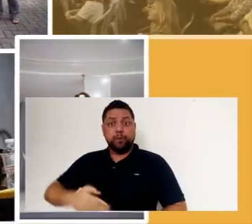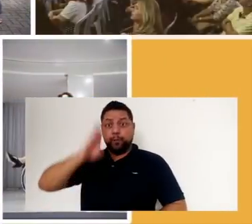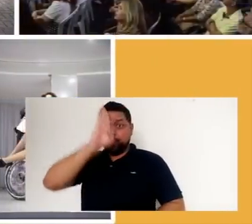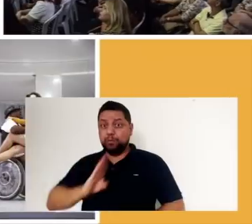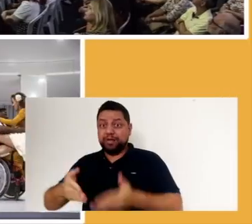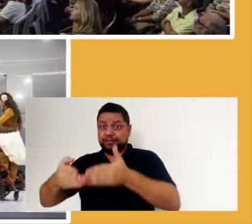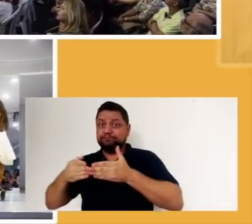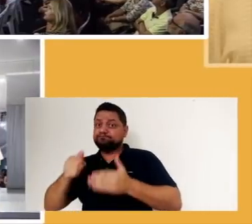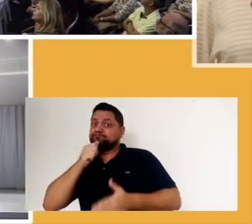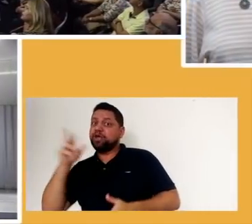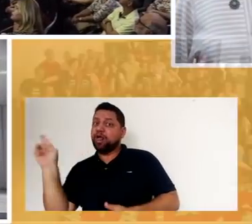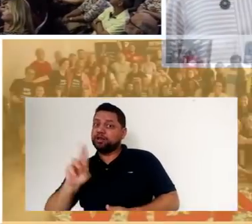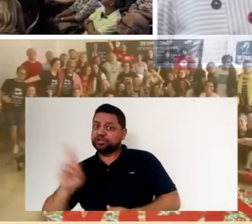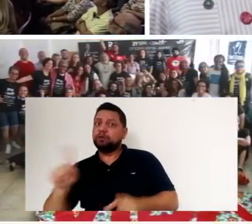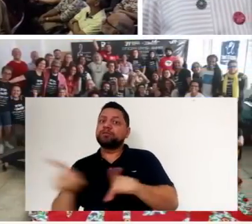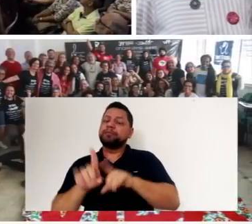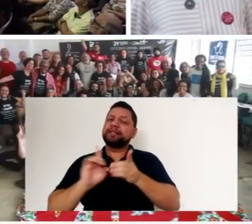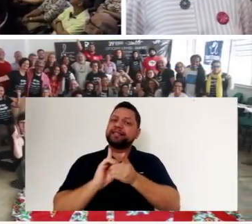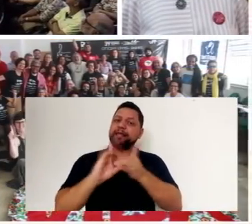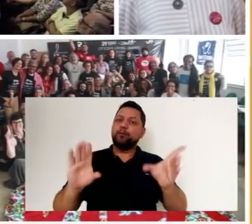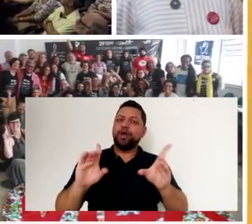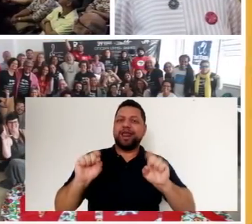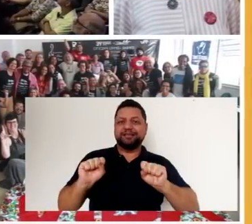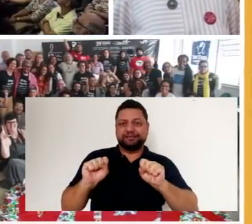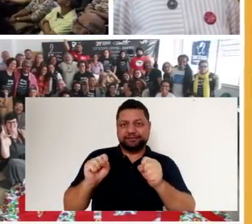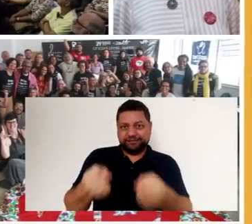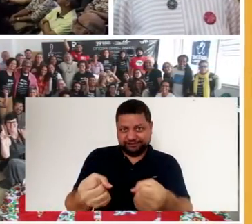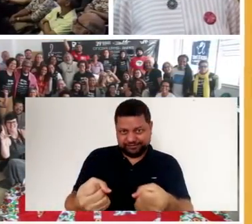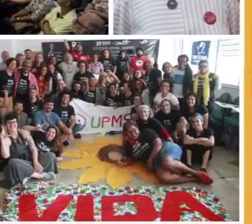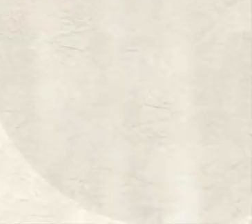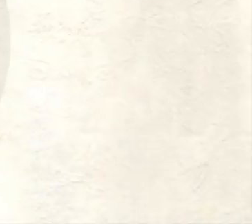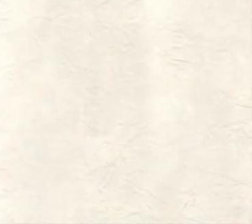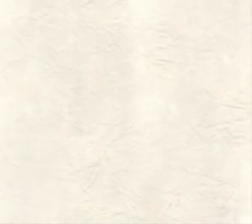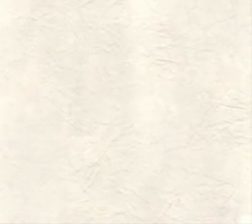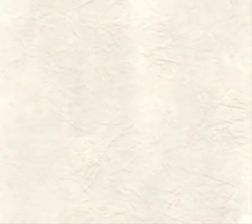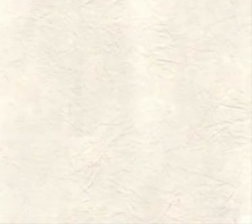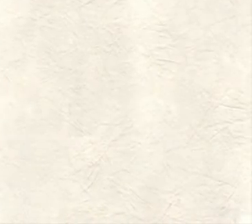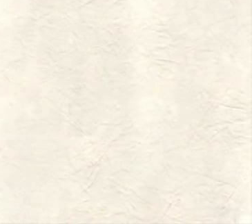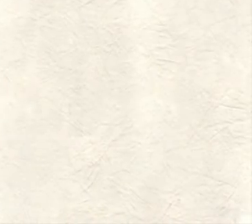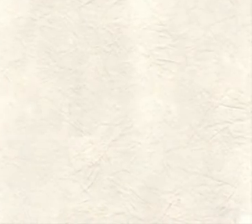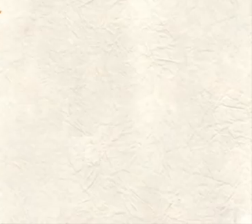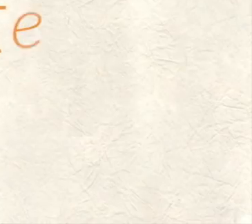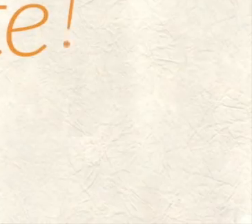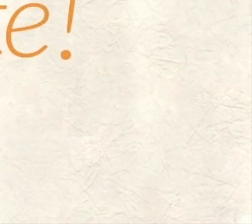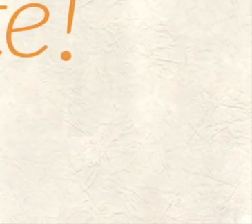de qualidade, assim como da democracia.